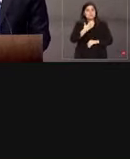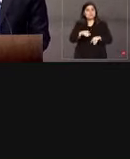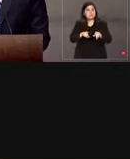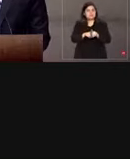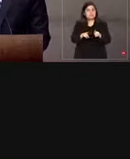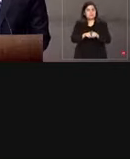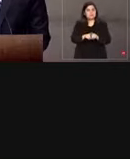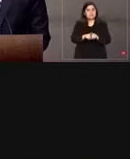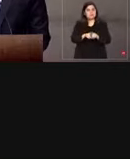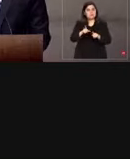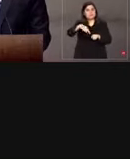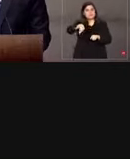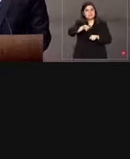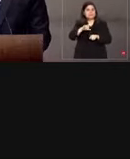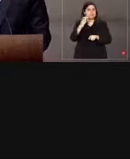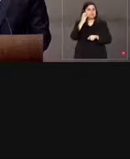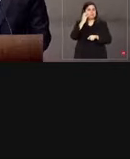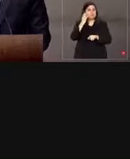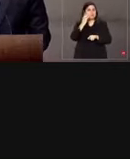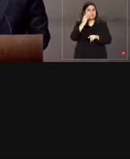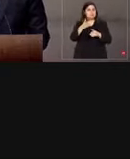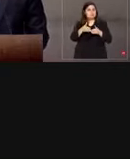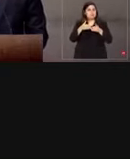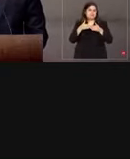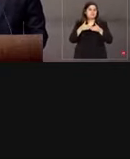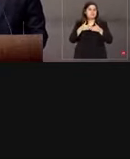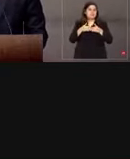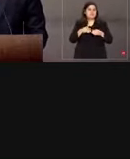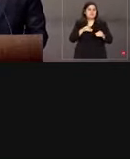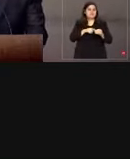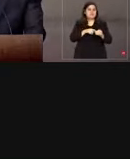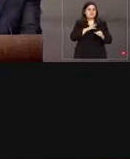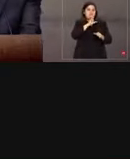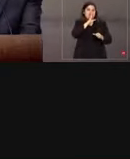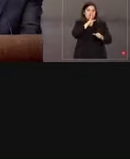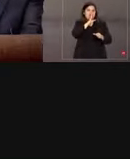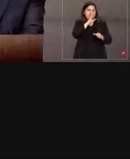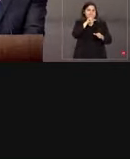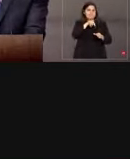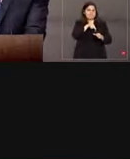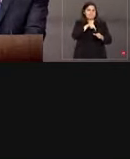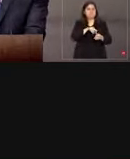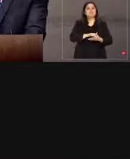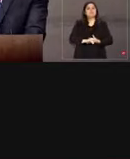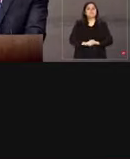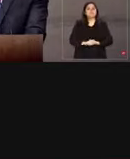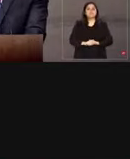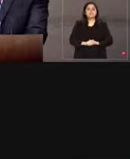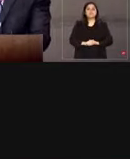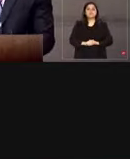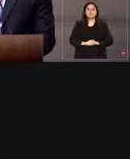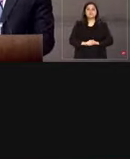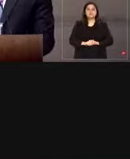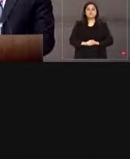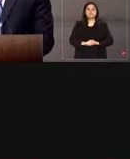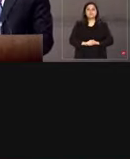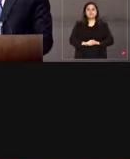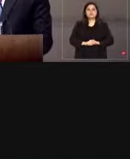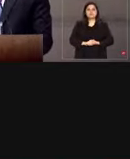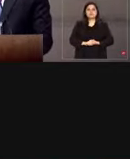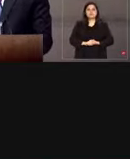vamos transmitir diretamente do Superior Tribunal Eleitoral e através da página do Partido